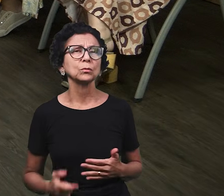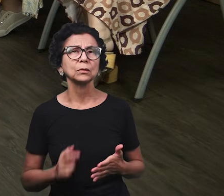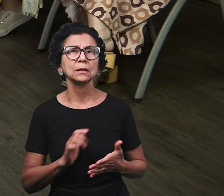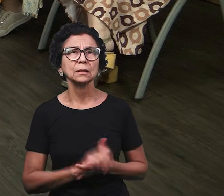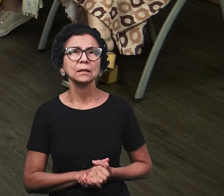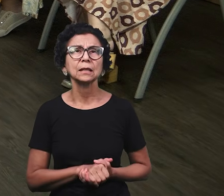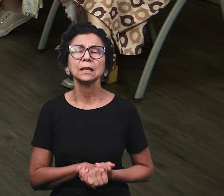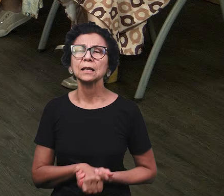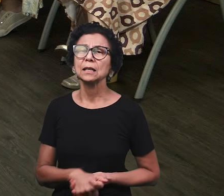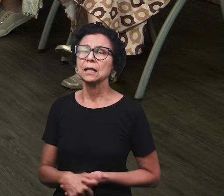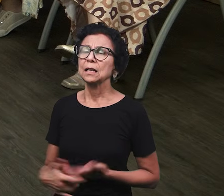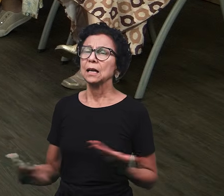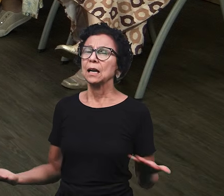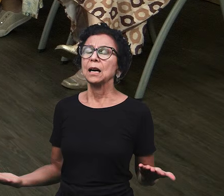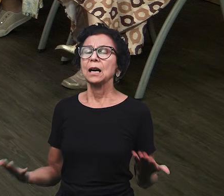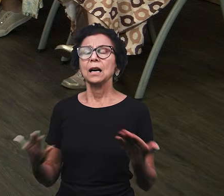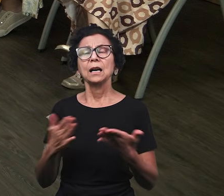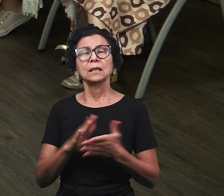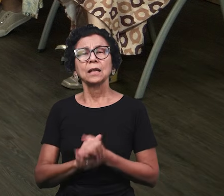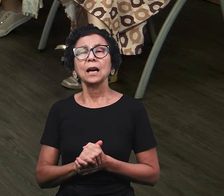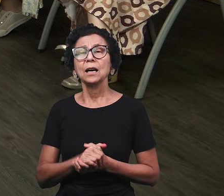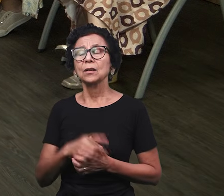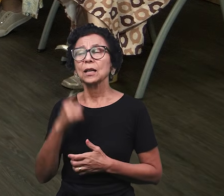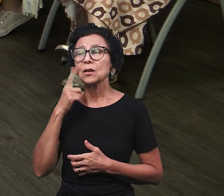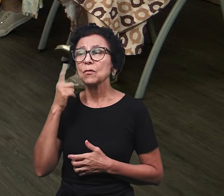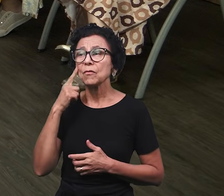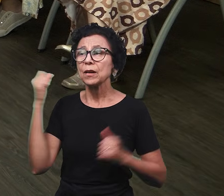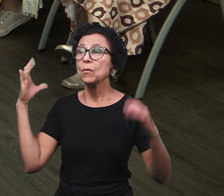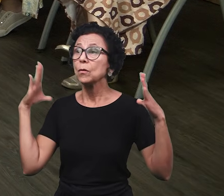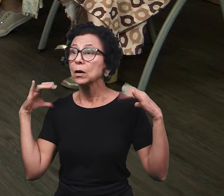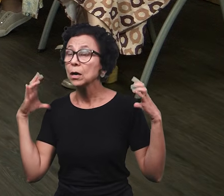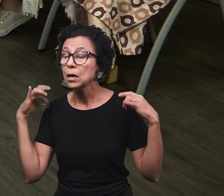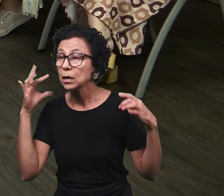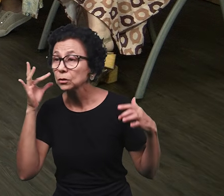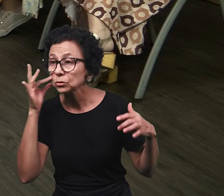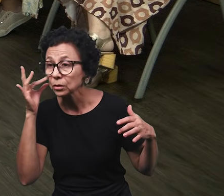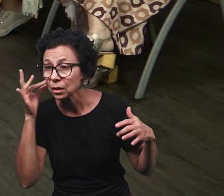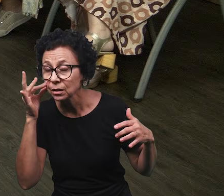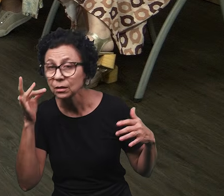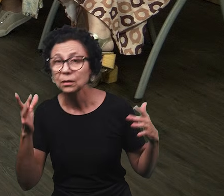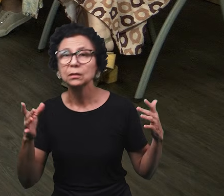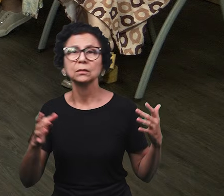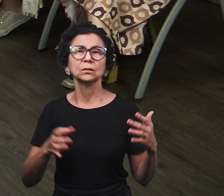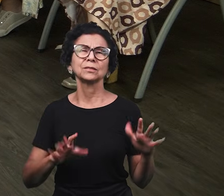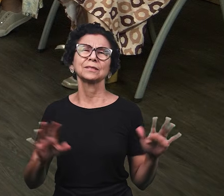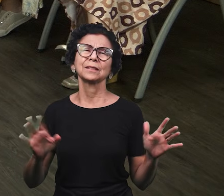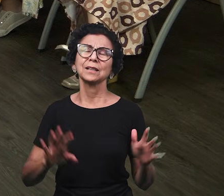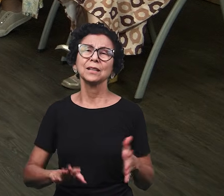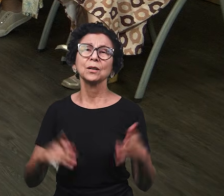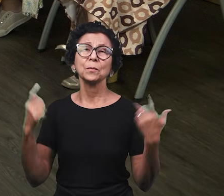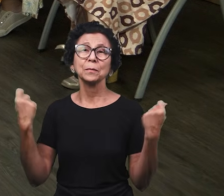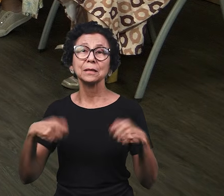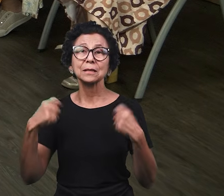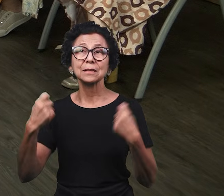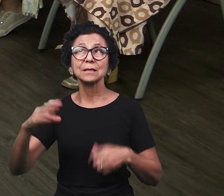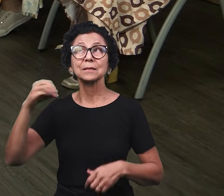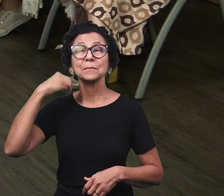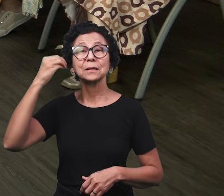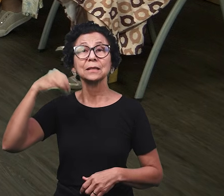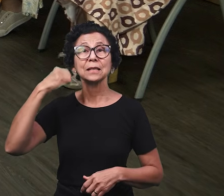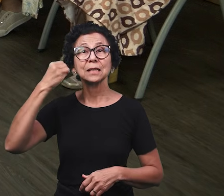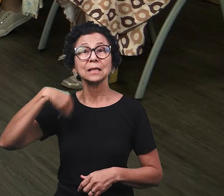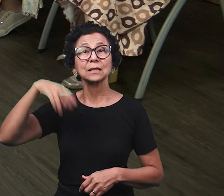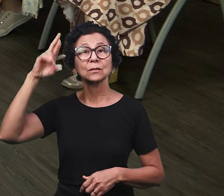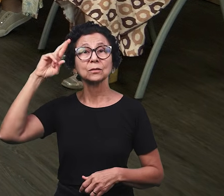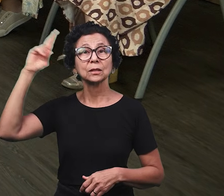grandiosa, aparecer onde? Teve aquela experiência que o pastor Amadeu conta, né, que queria ver o anjo, Não, para amar